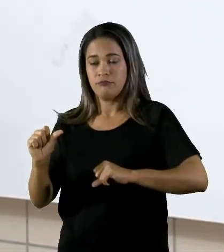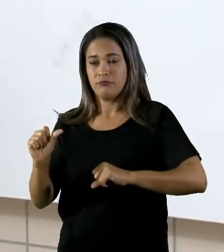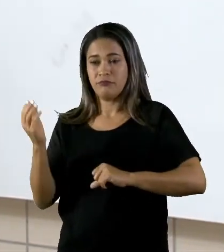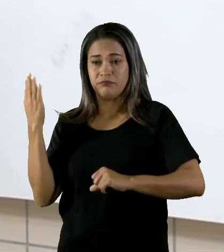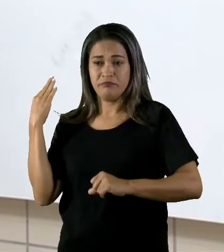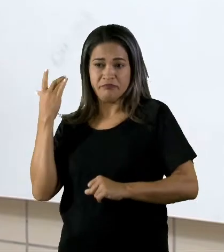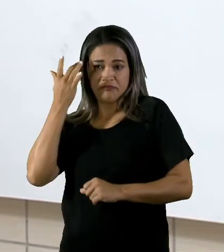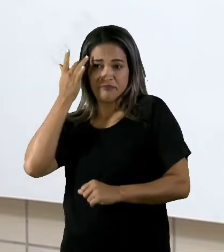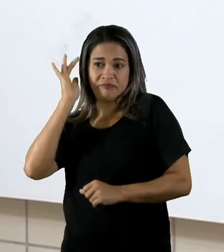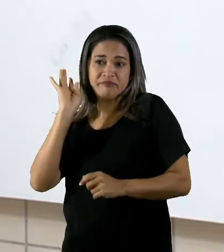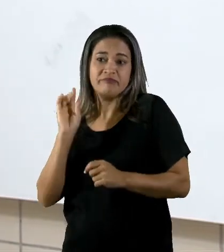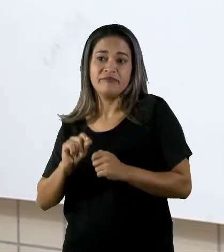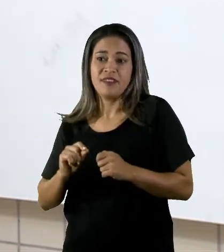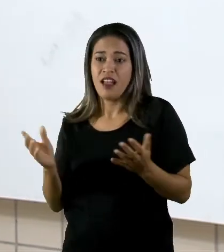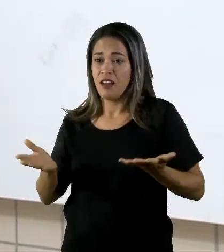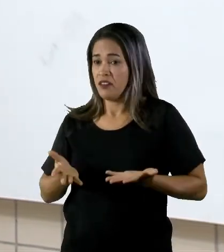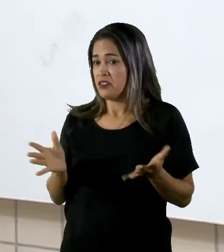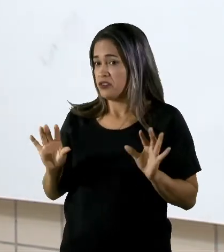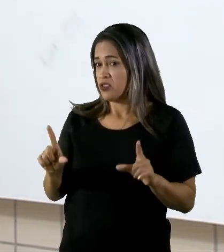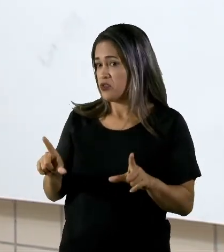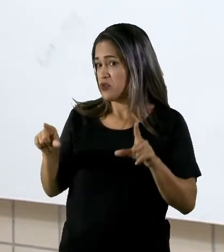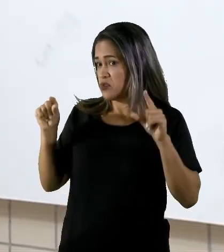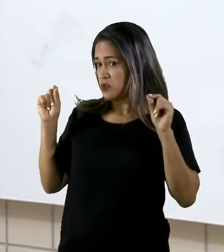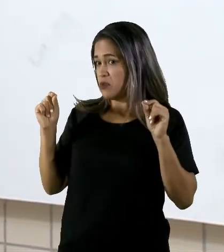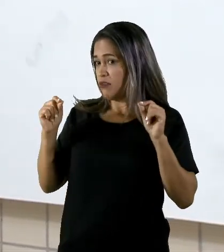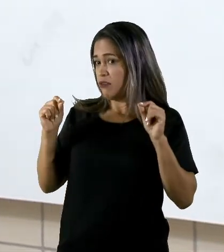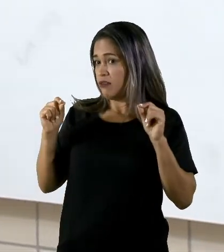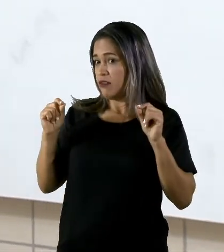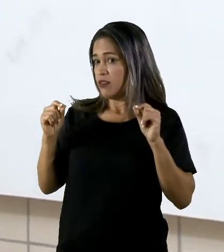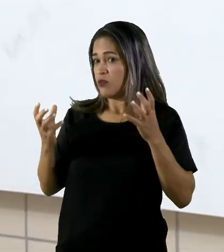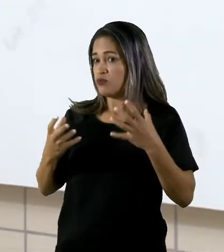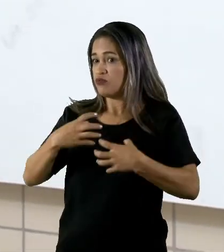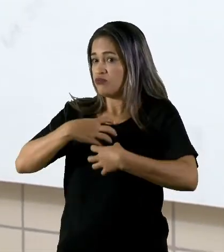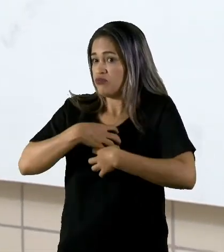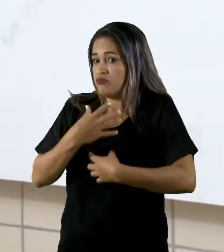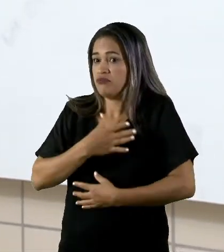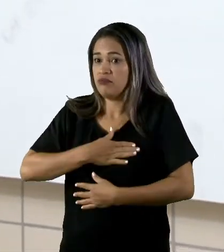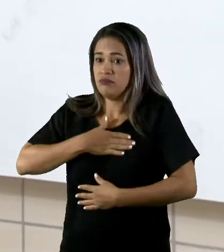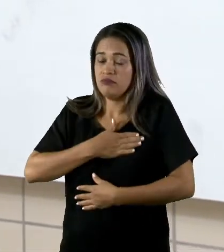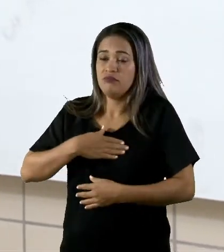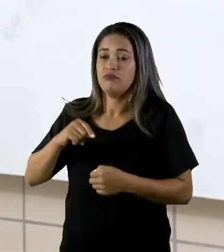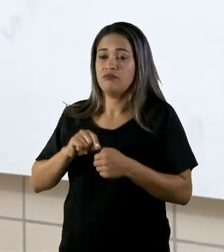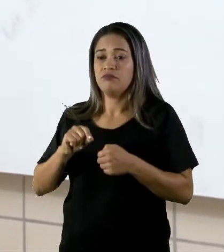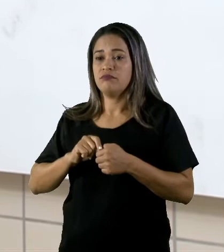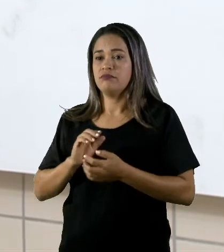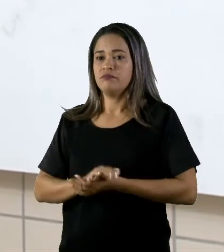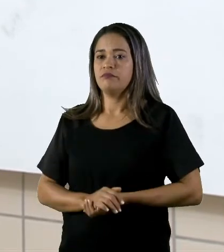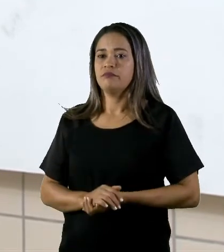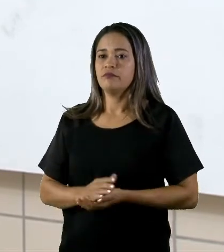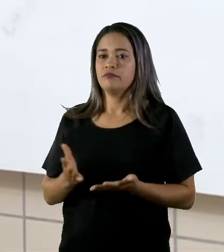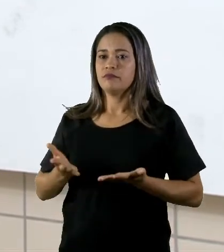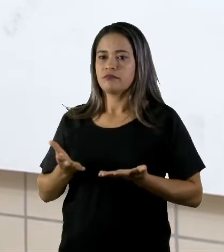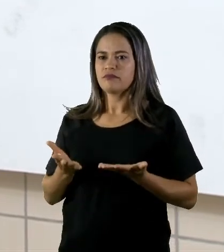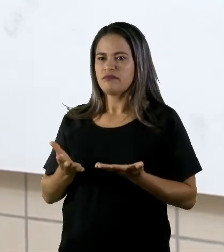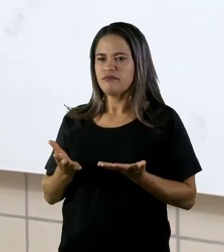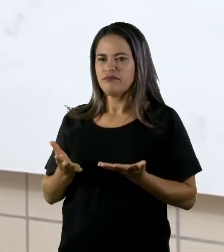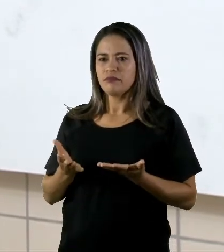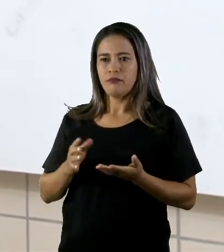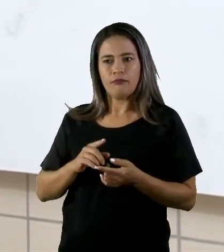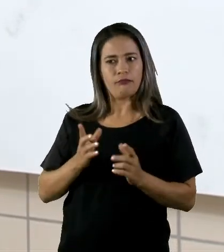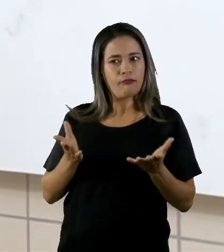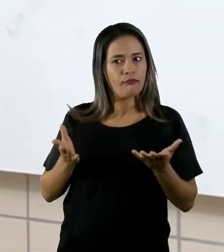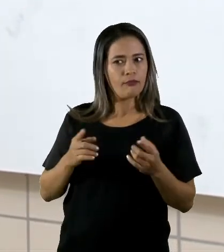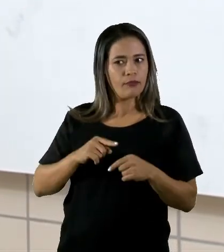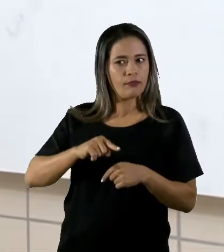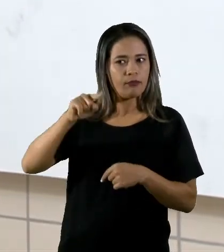fazer. Agora é só escolher o método e fazer. Vou fazer pela fórmula de Bhaskara. Como eu disse